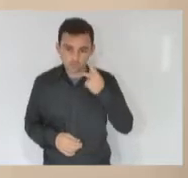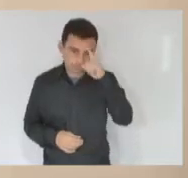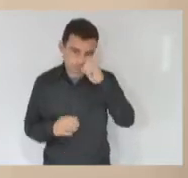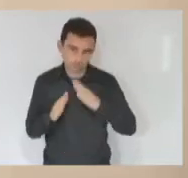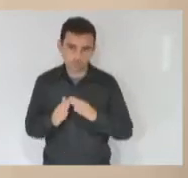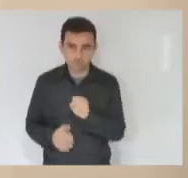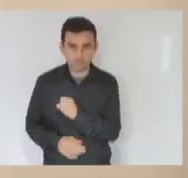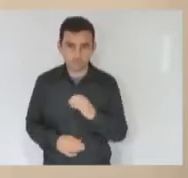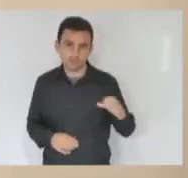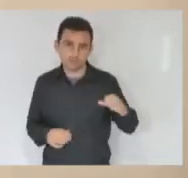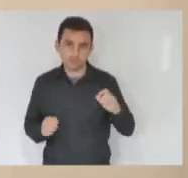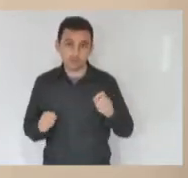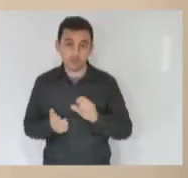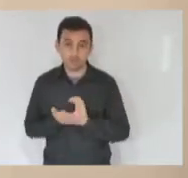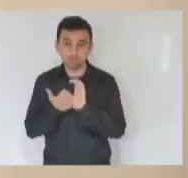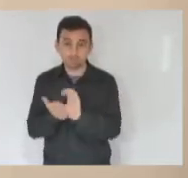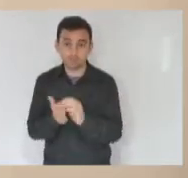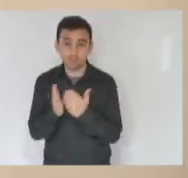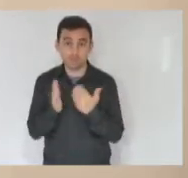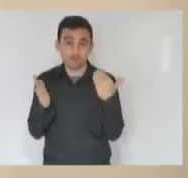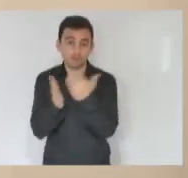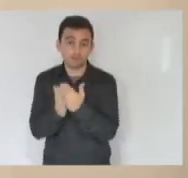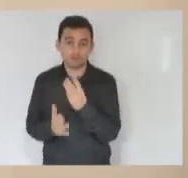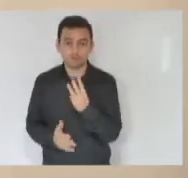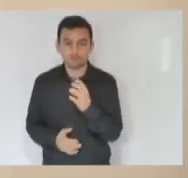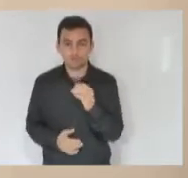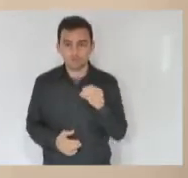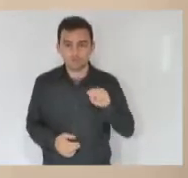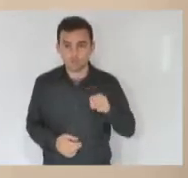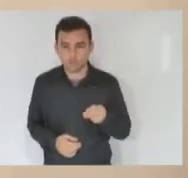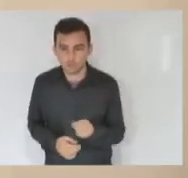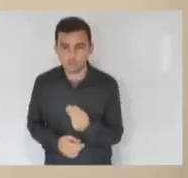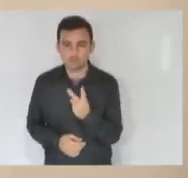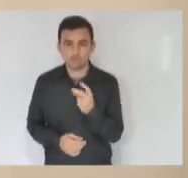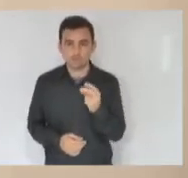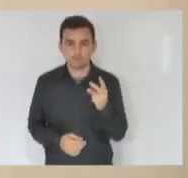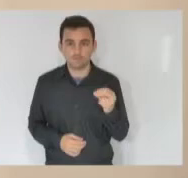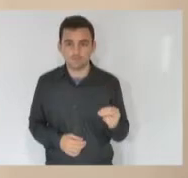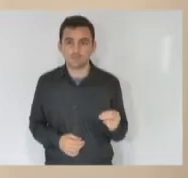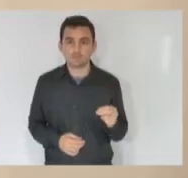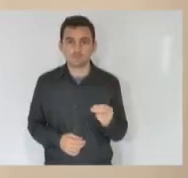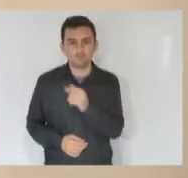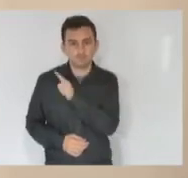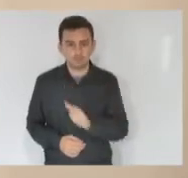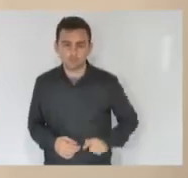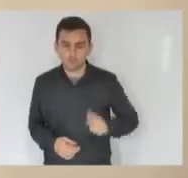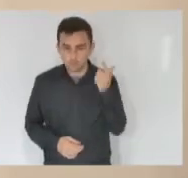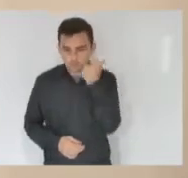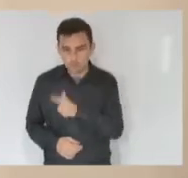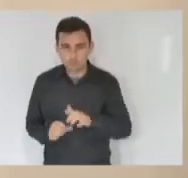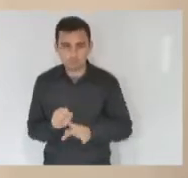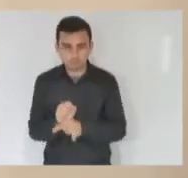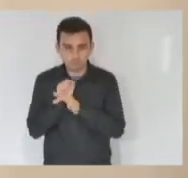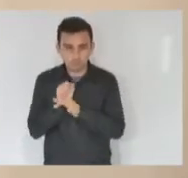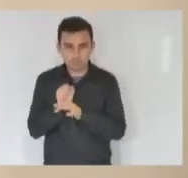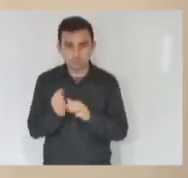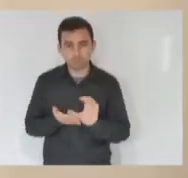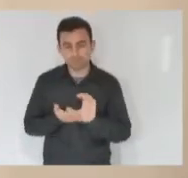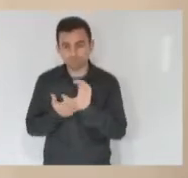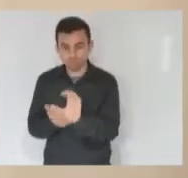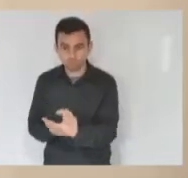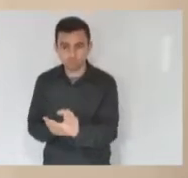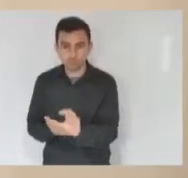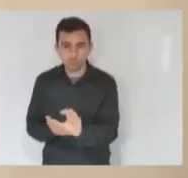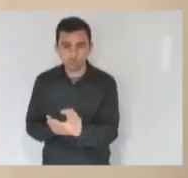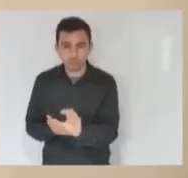prevê repasse de até 300 milhões em 2020. Na ocasião, o governador garantiu o repasse de tais valores,